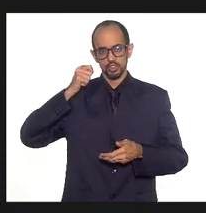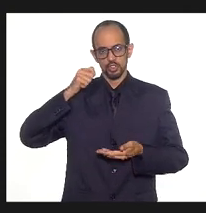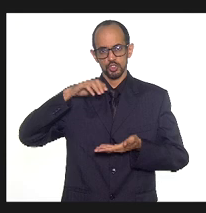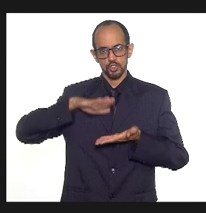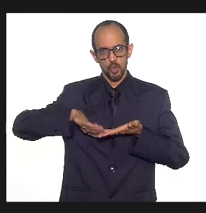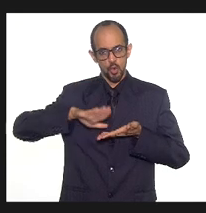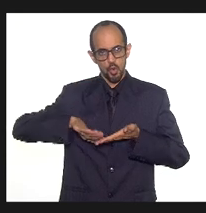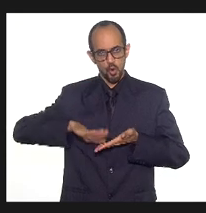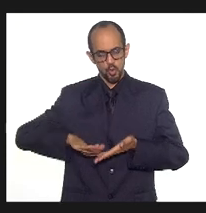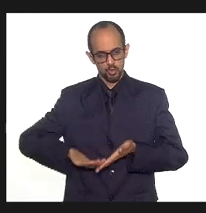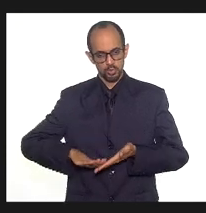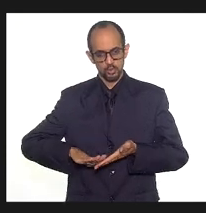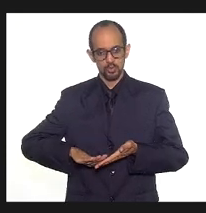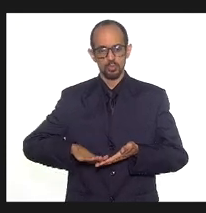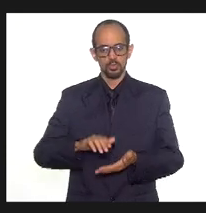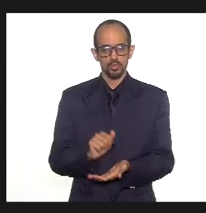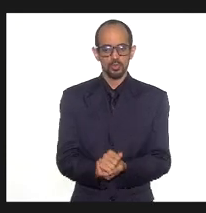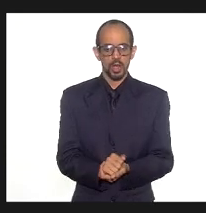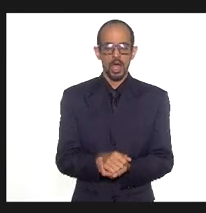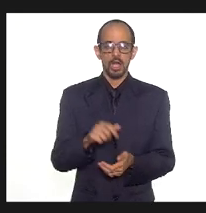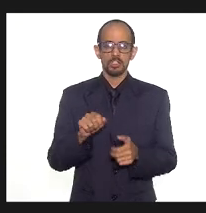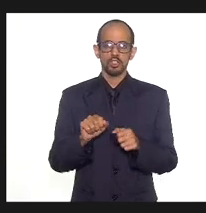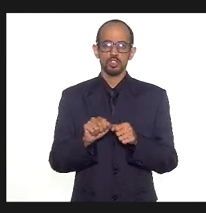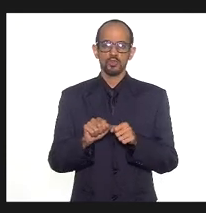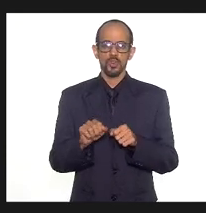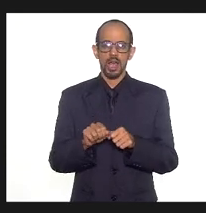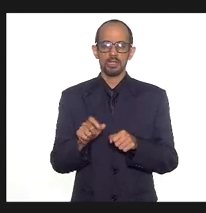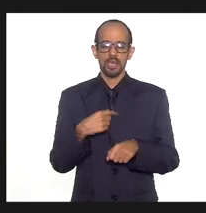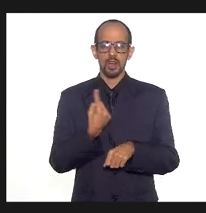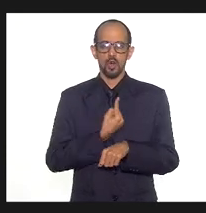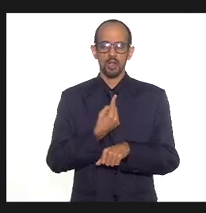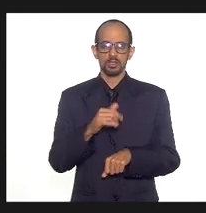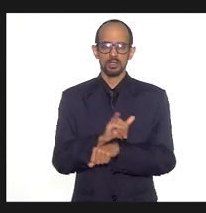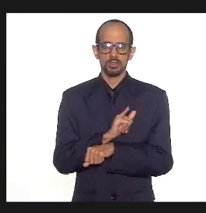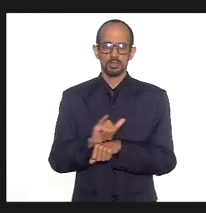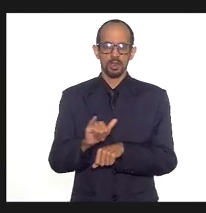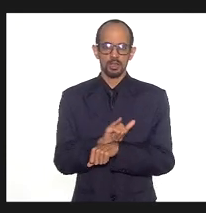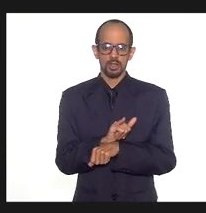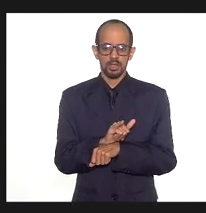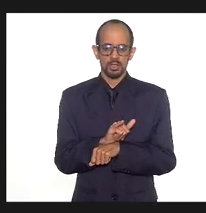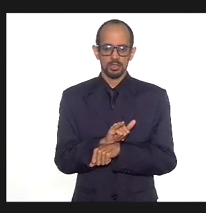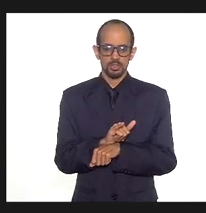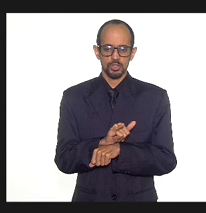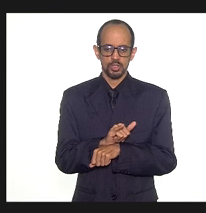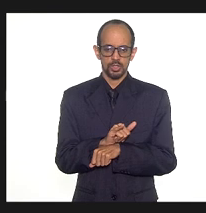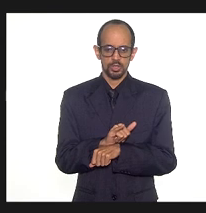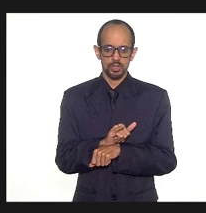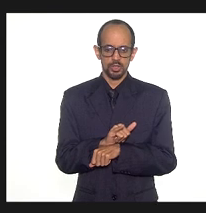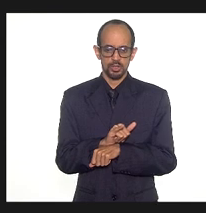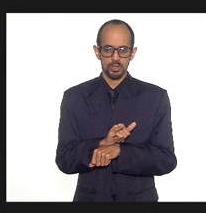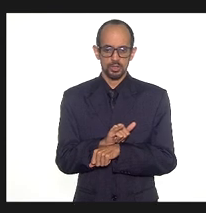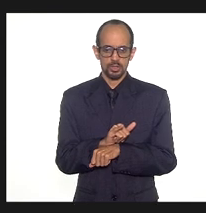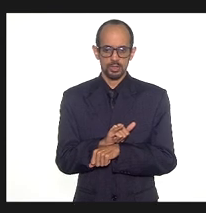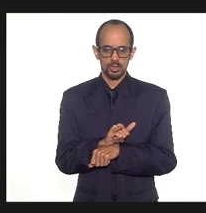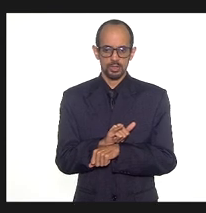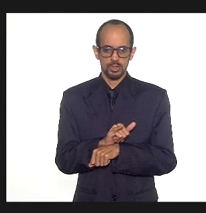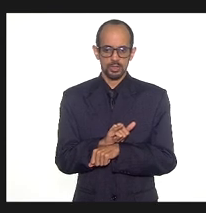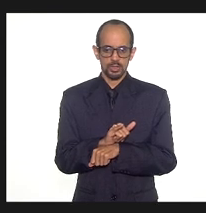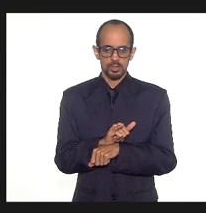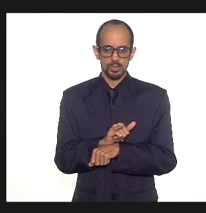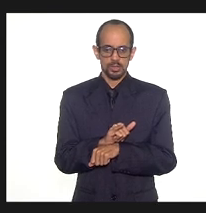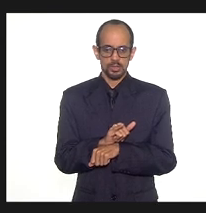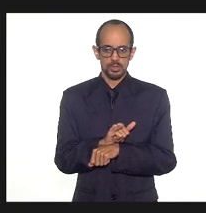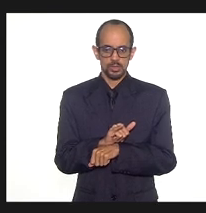gente publica o nosso plano estratégico de 5 anos. Né? Cada ano a gente renova, a gente atualiza os